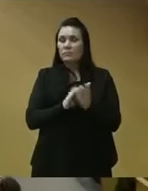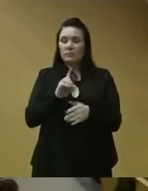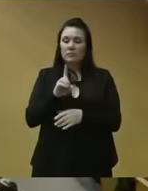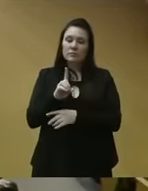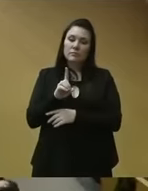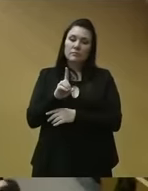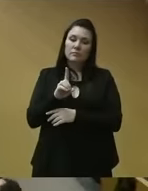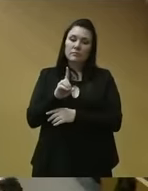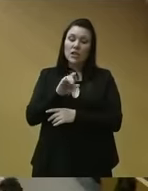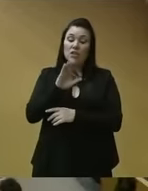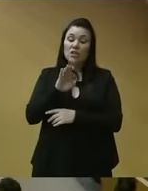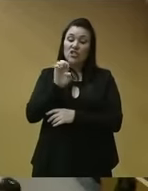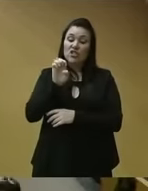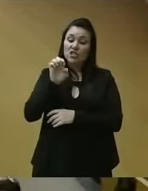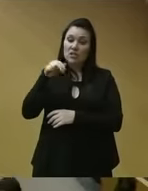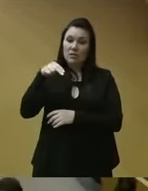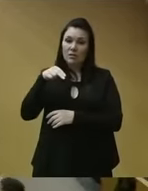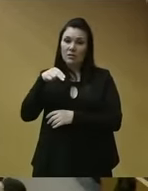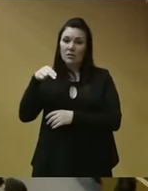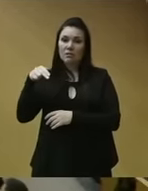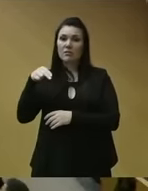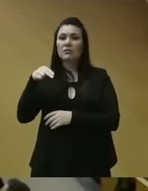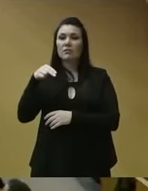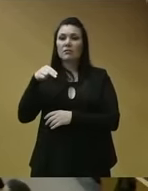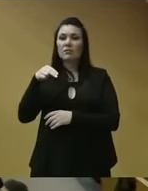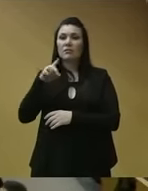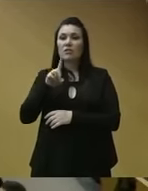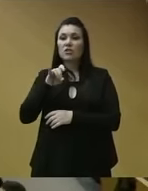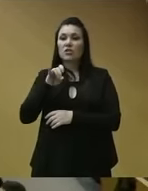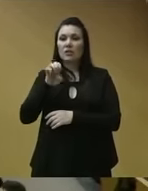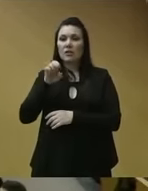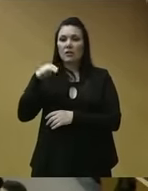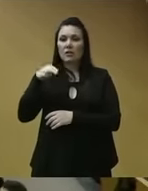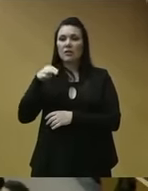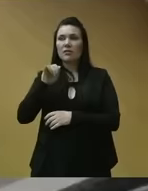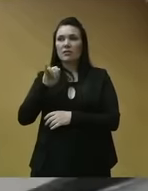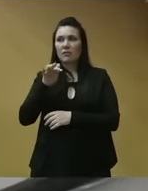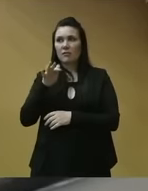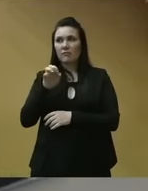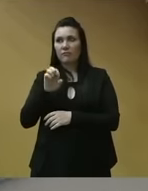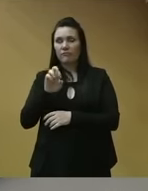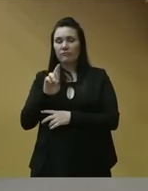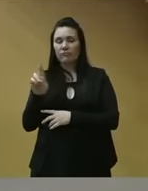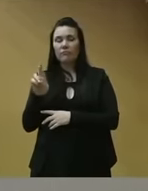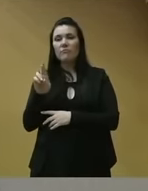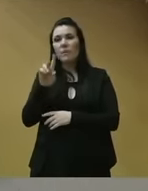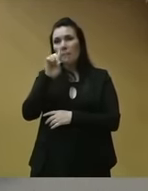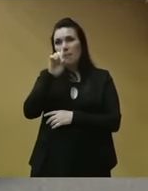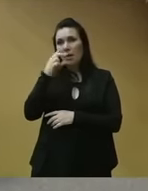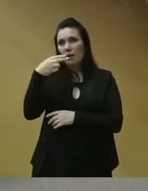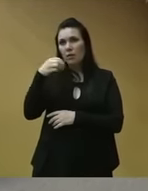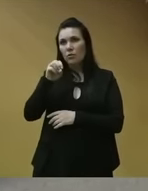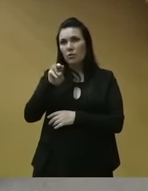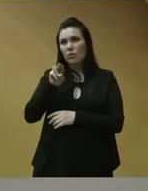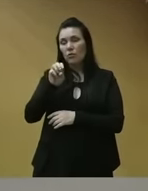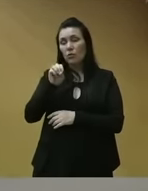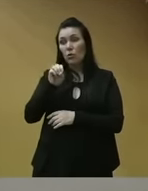Jennifer Radke, filha de Dari Radke e Loiva Terezinha Seffelt Radke, natural de